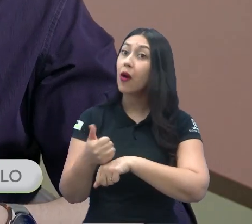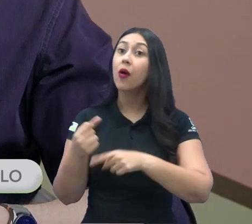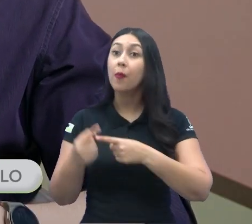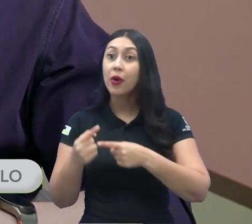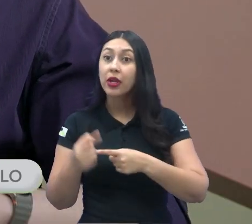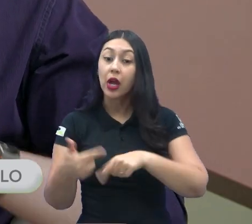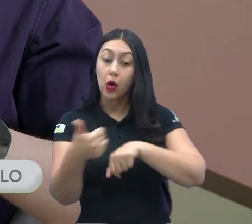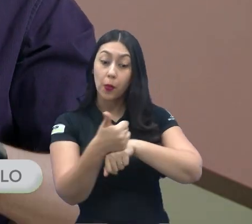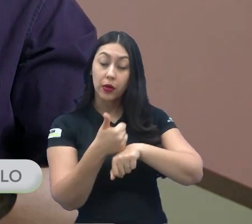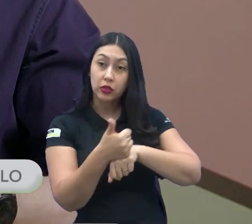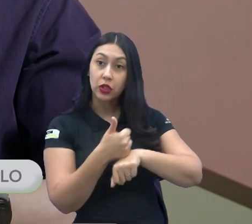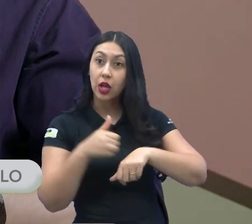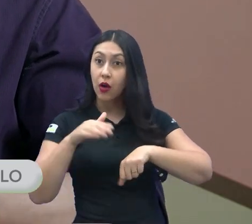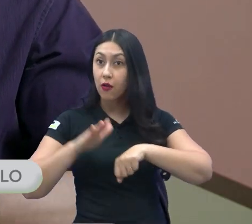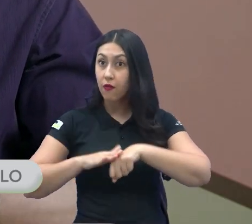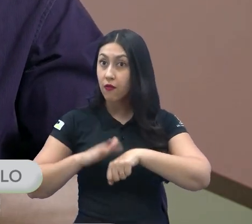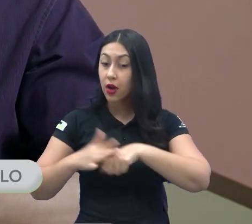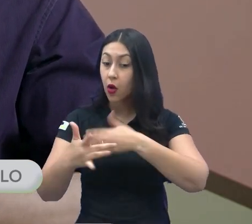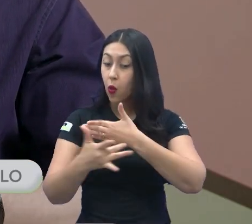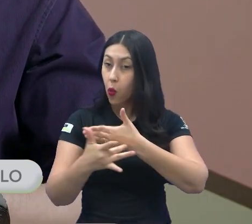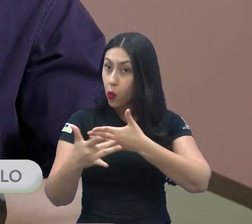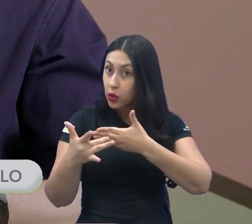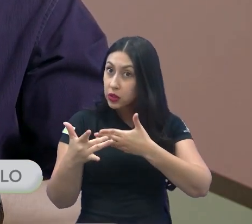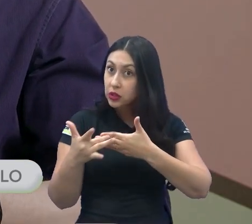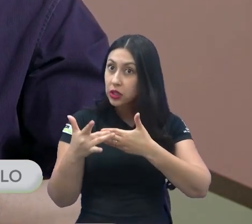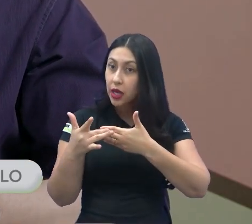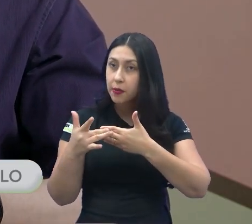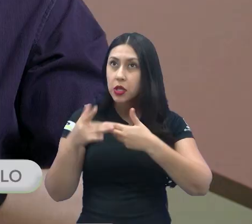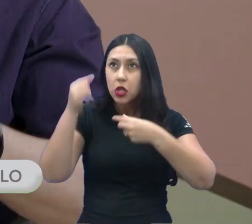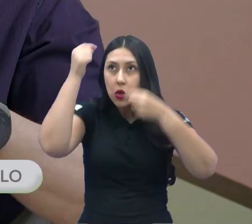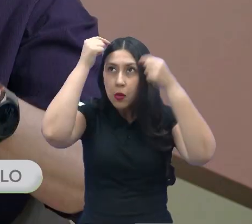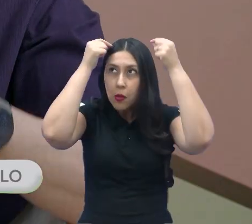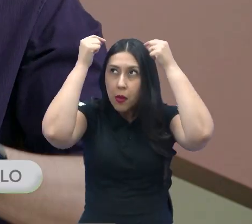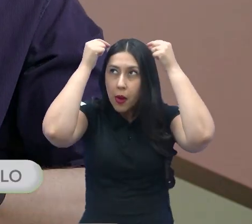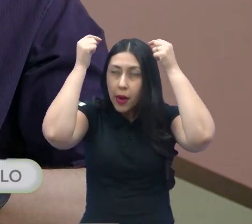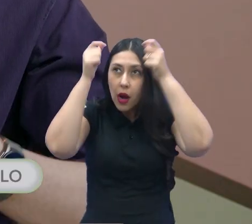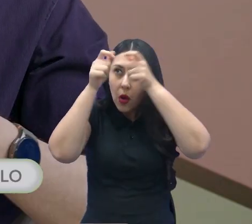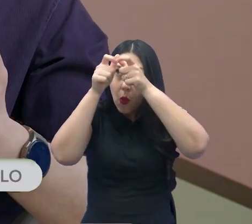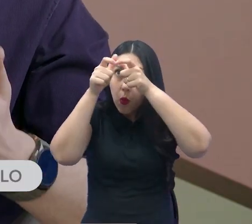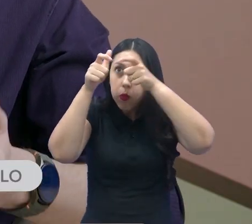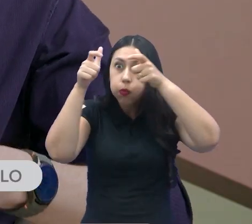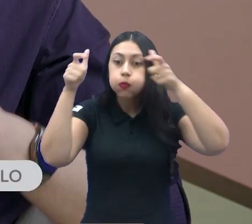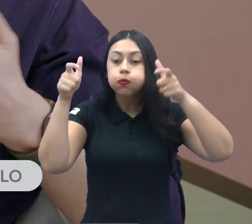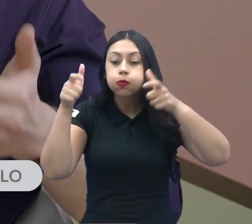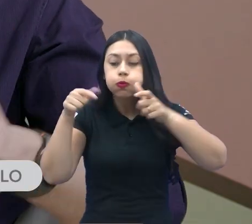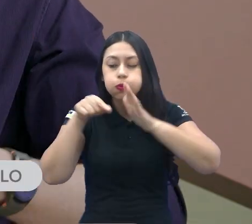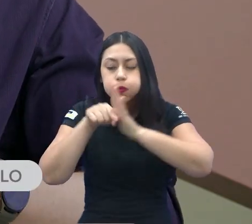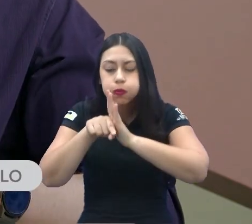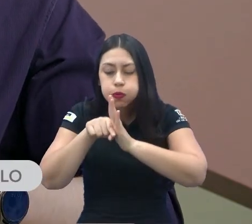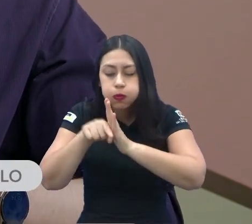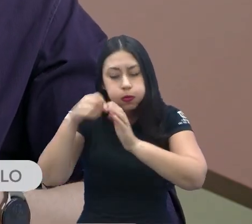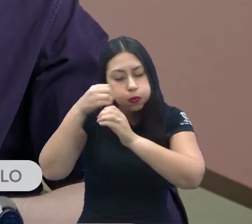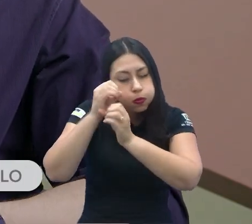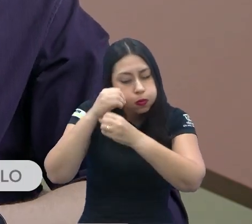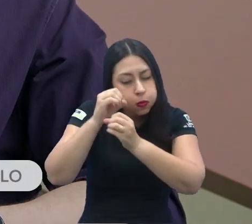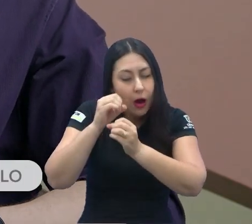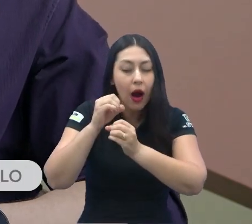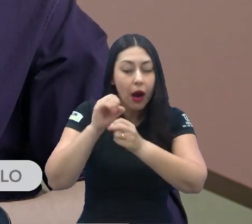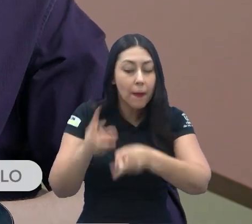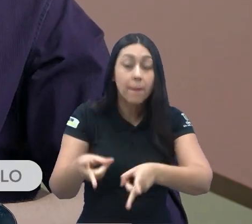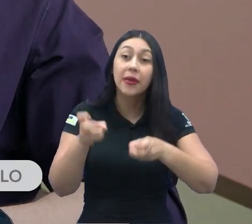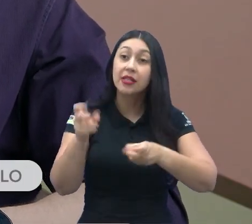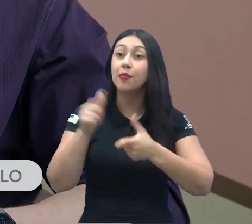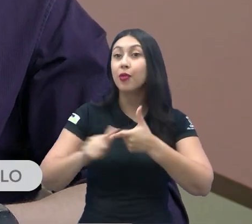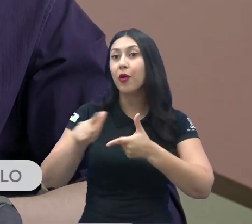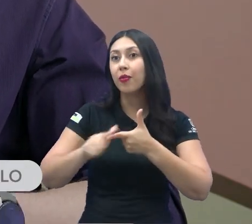um exame que a gente consegue ampliar o couro cabeludo, os fios, ele diz muito pra gente antes mesmo do problema e já está mais acentuado. Então a